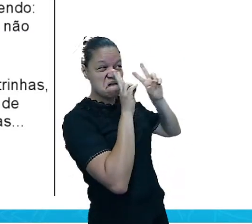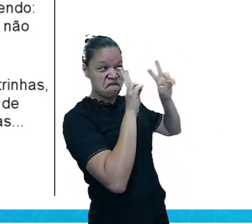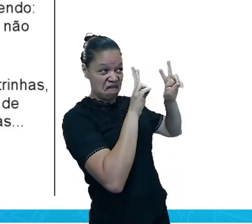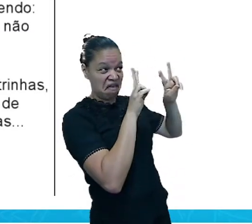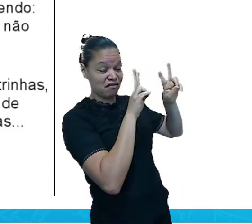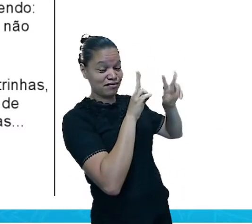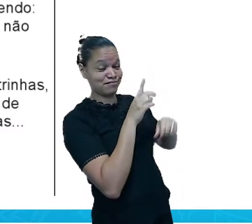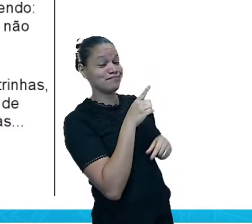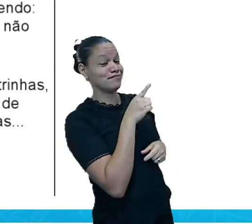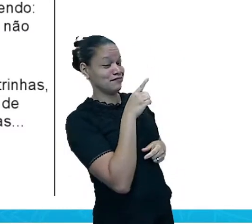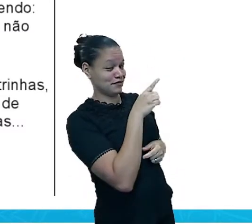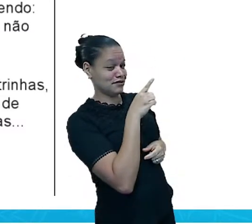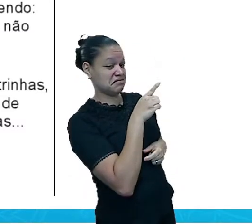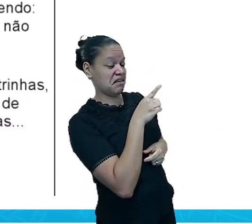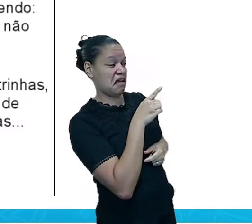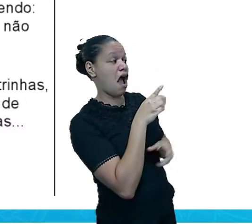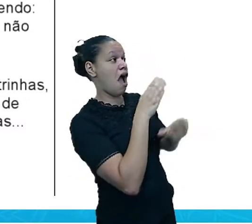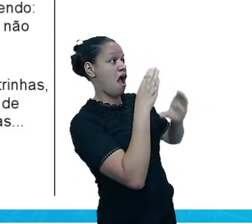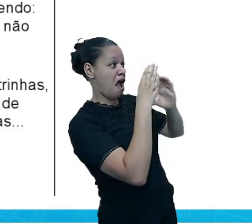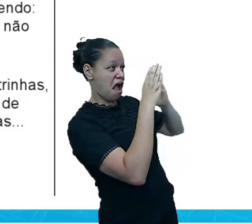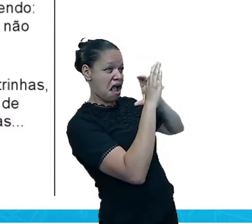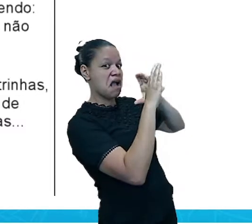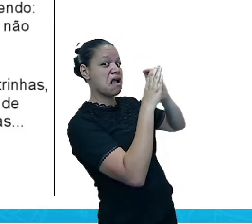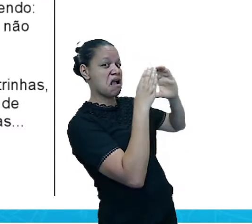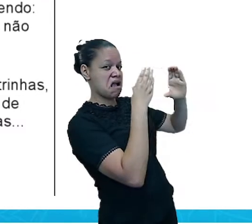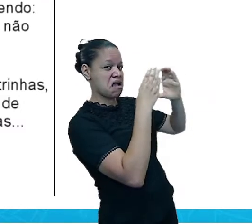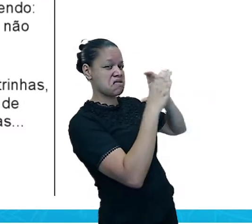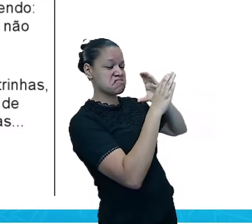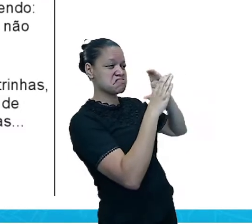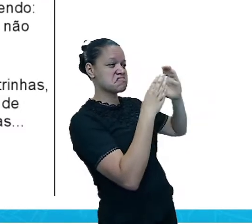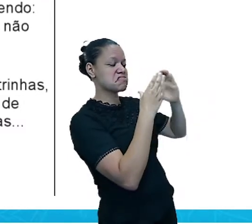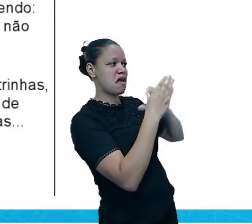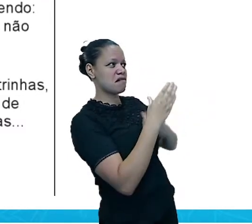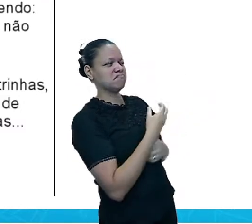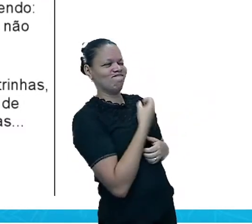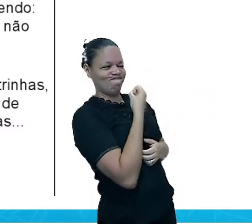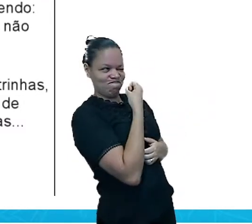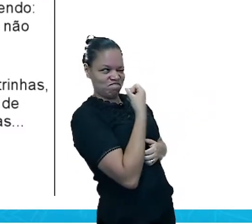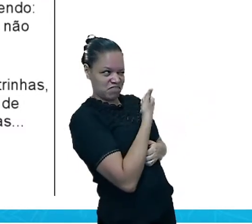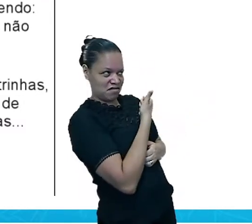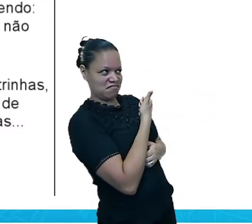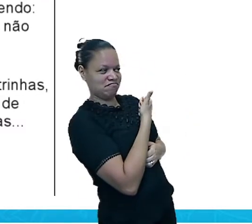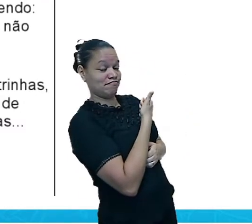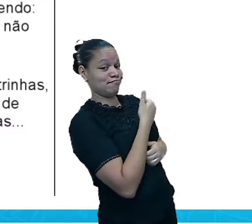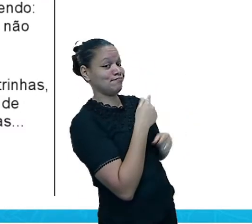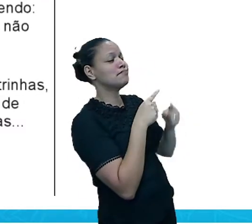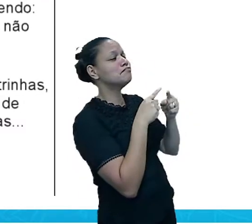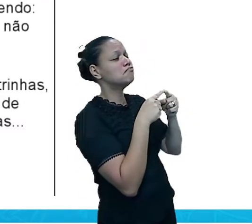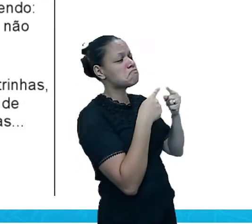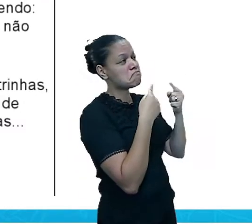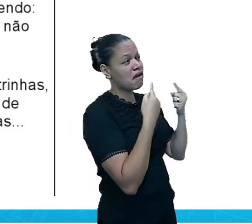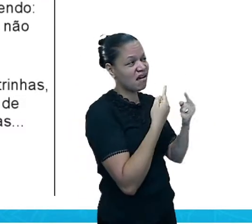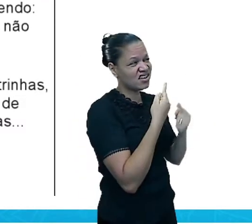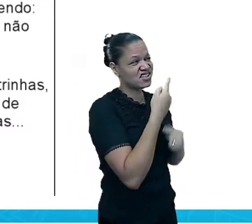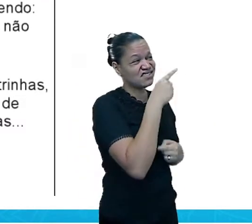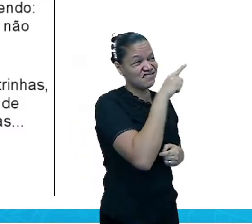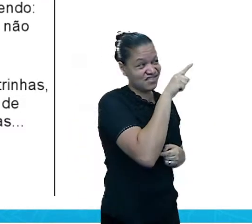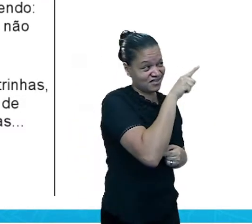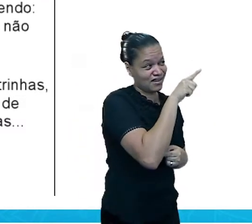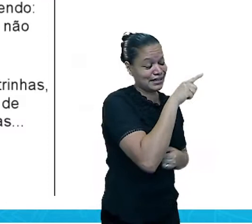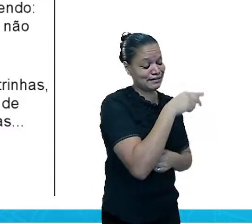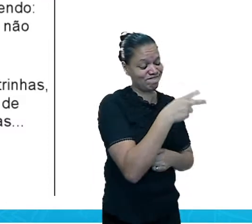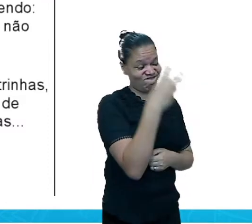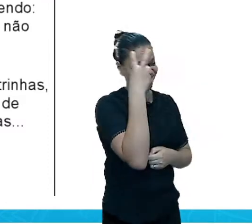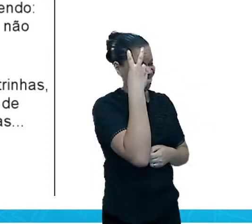que voz o senhor tem. O que não tem é